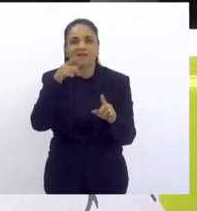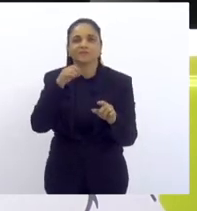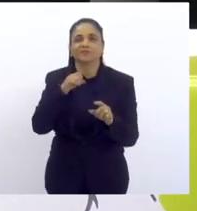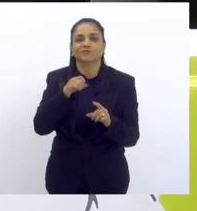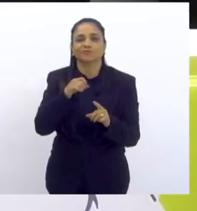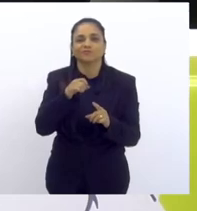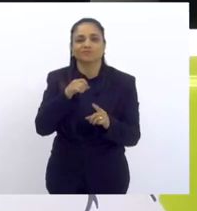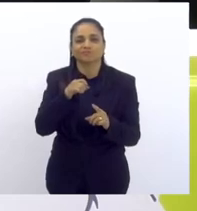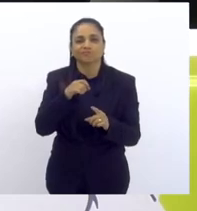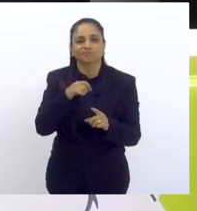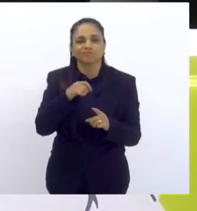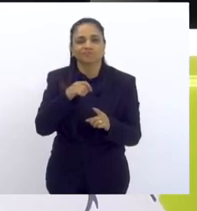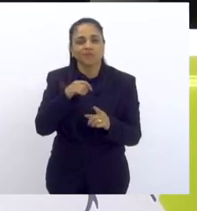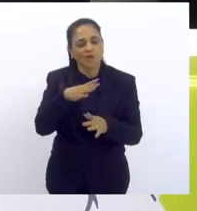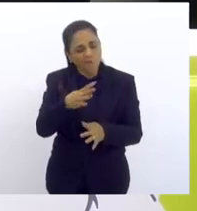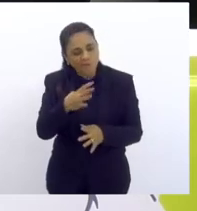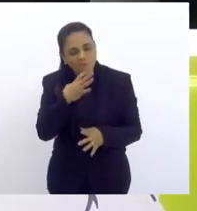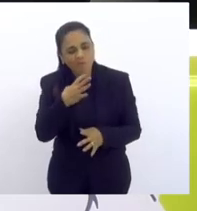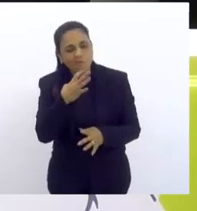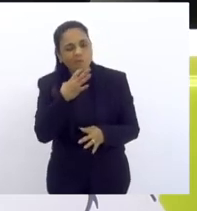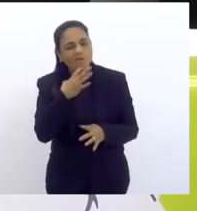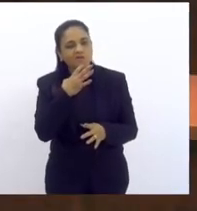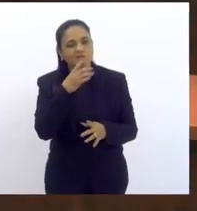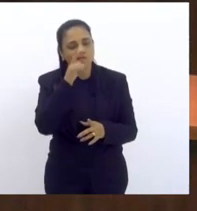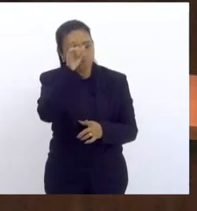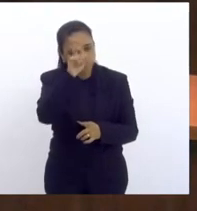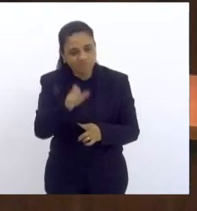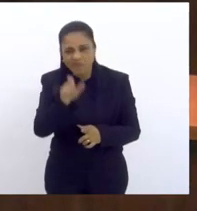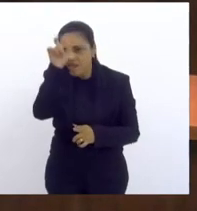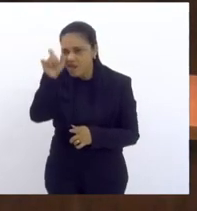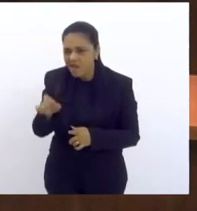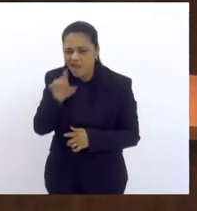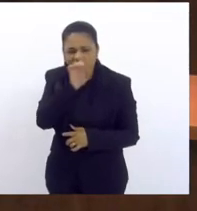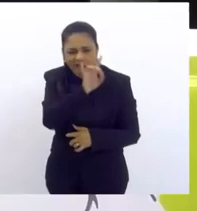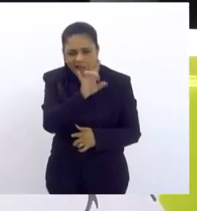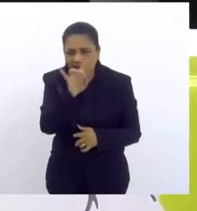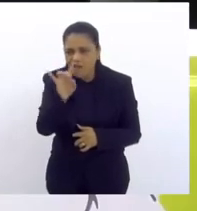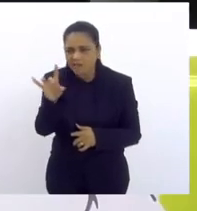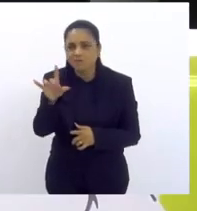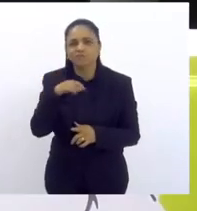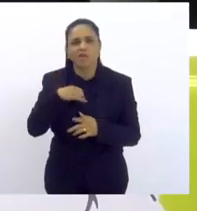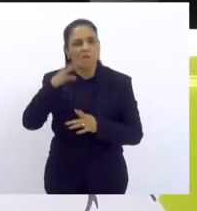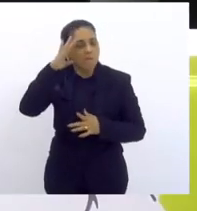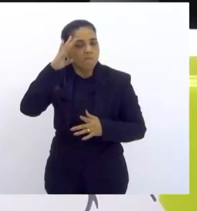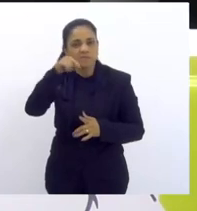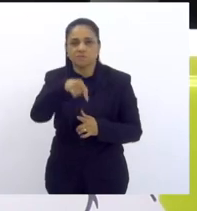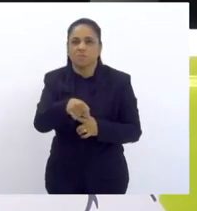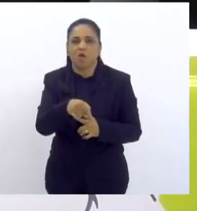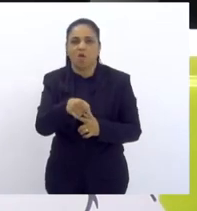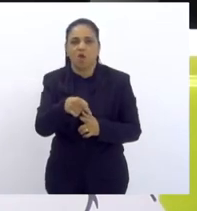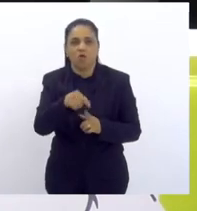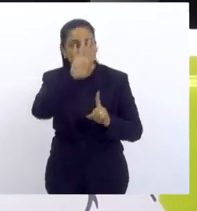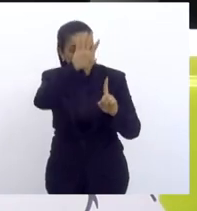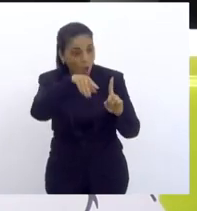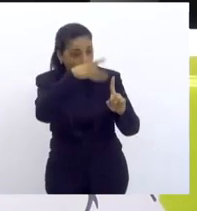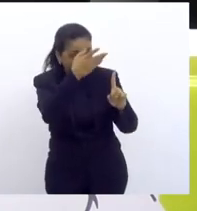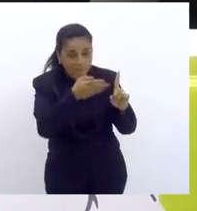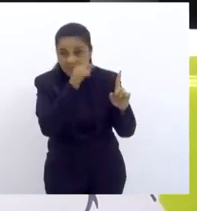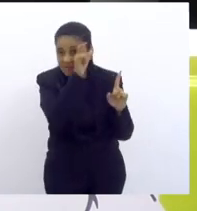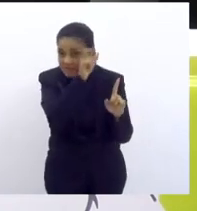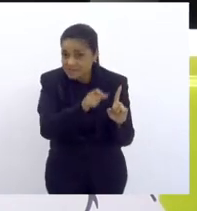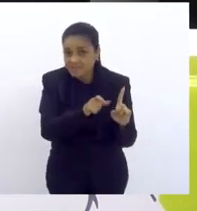digno do nosso reconhecimento a cada um de vocês e dizer que isso é fundamental quando a gente homenageia